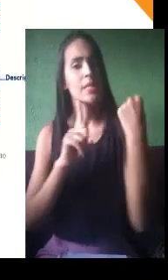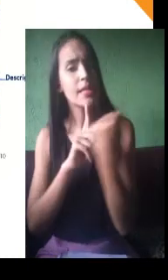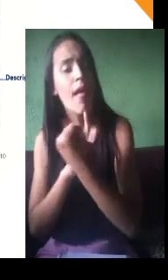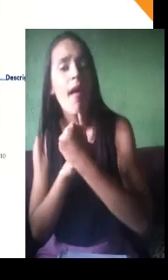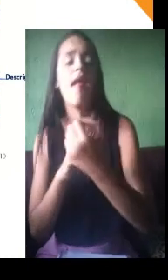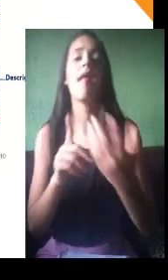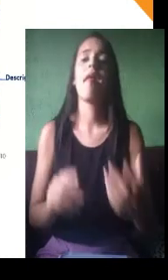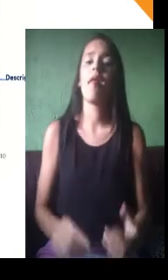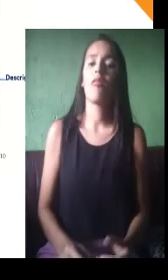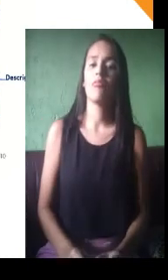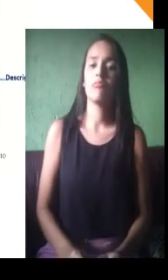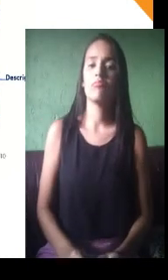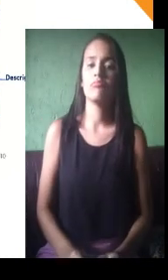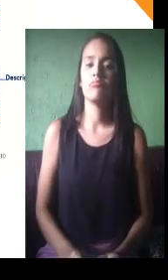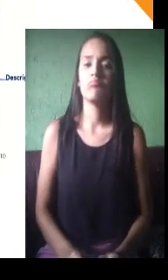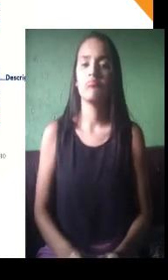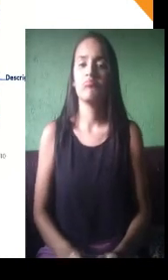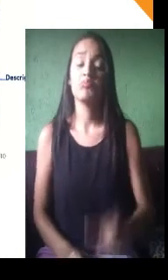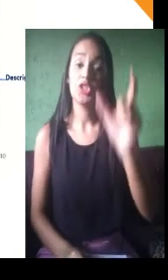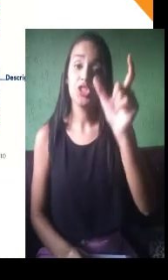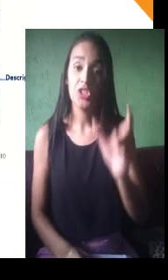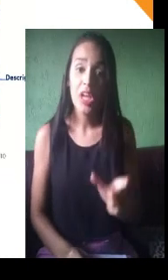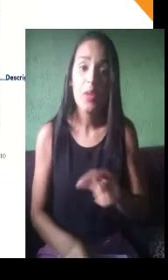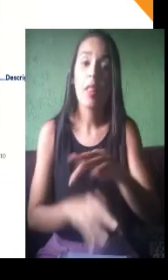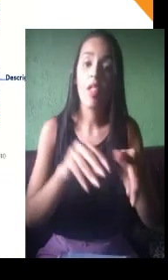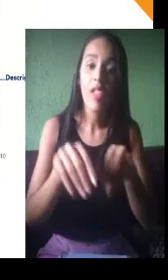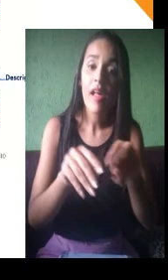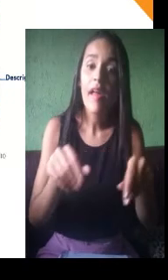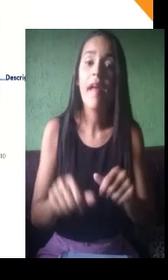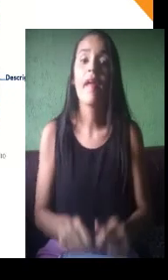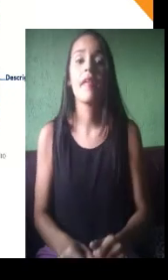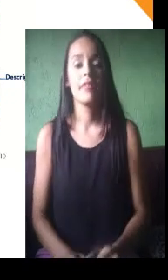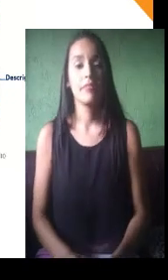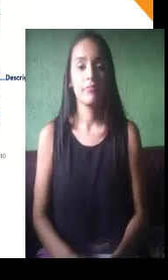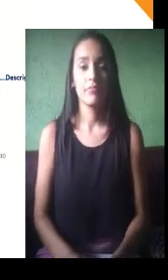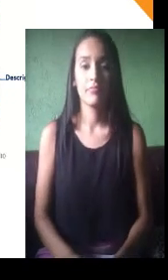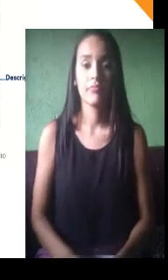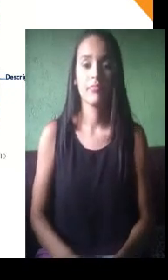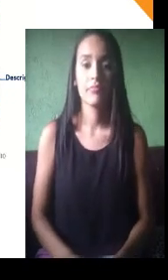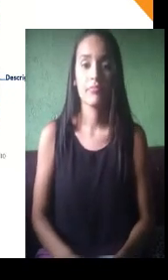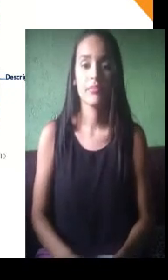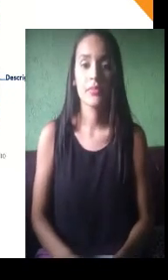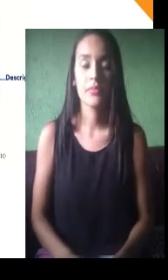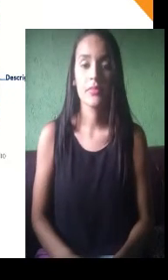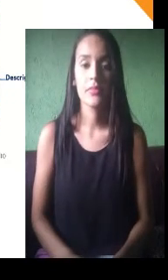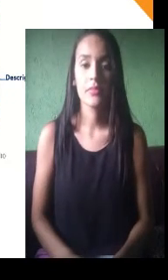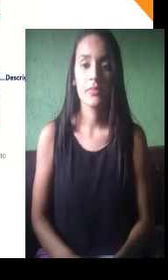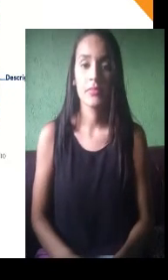gênero, enciclopédia, com sequências, ou passagens textuais, de